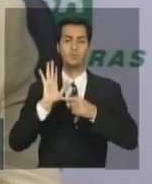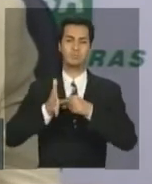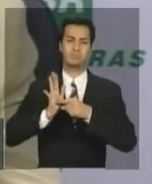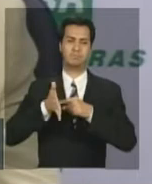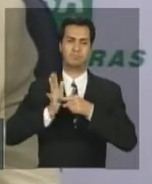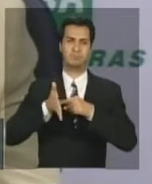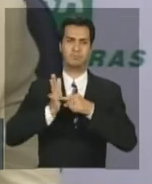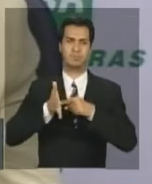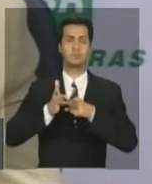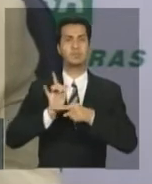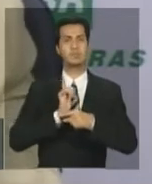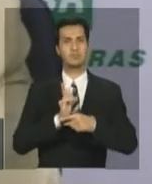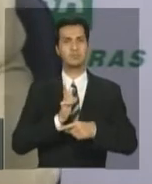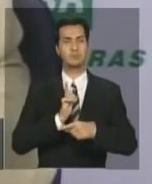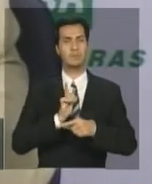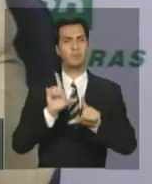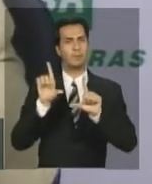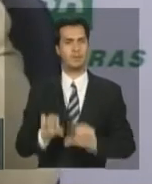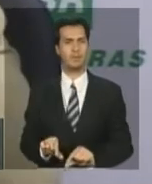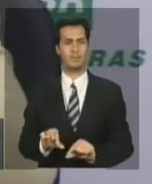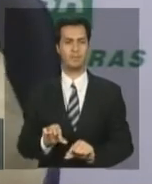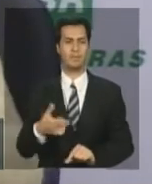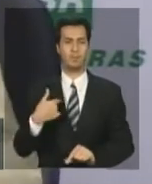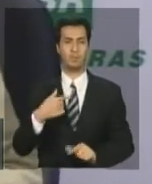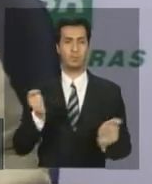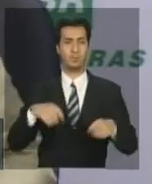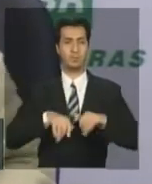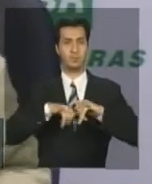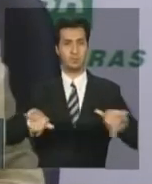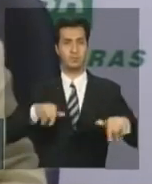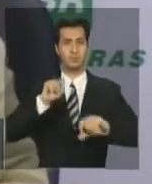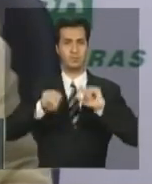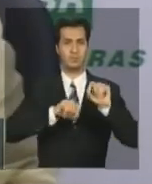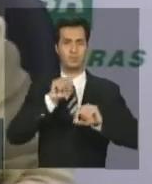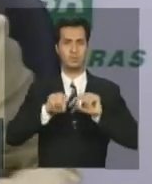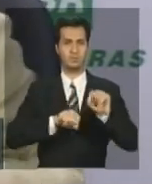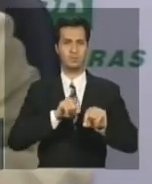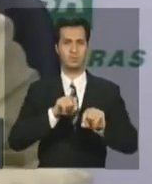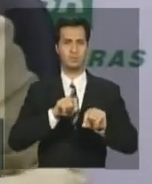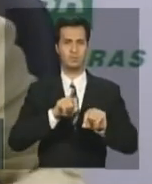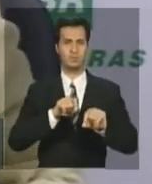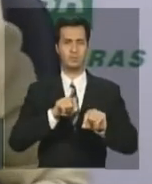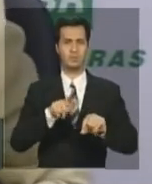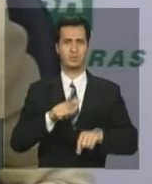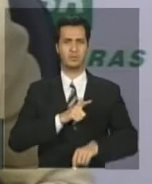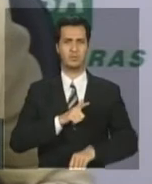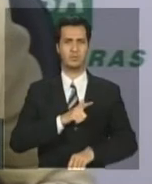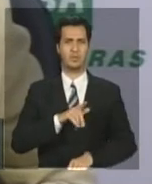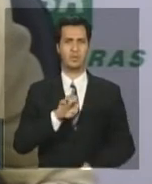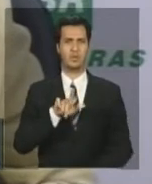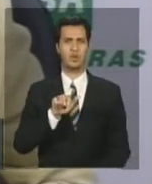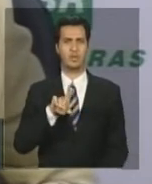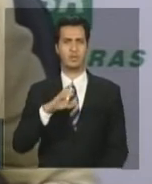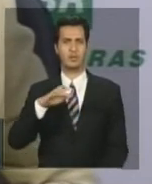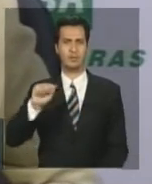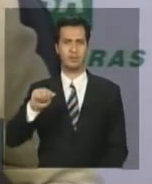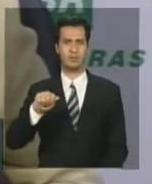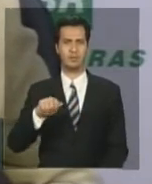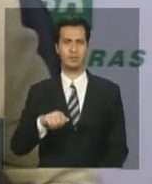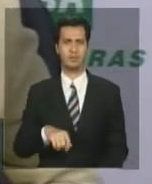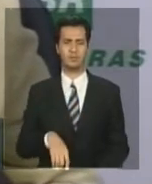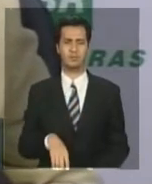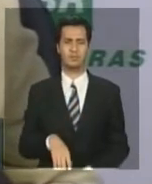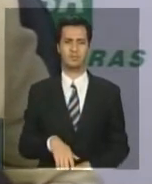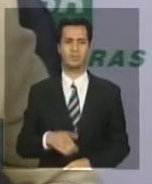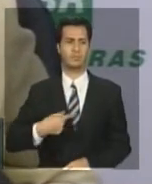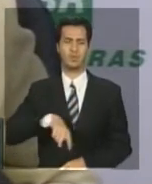muito baixo e eu já antecipo que aos preços do megawatt pago para a eólica, nós